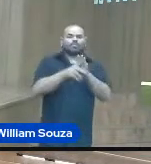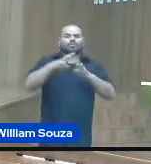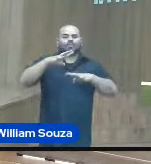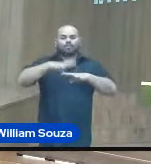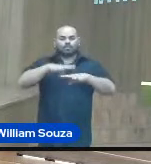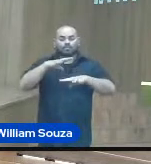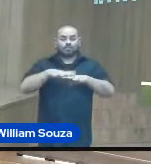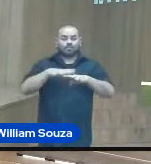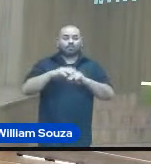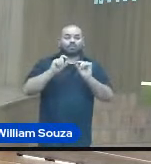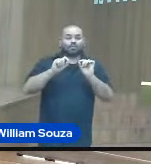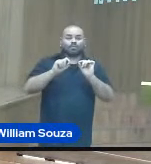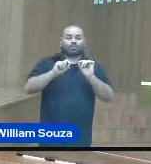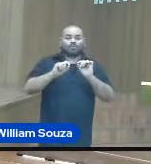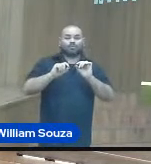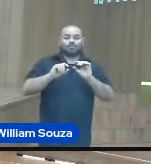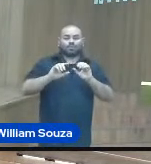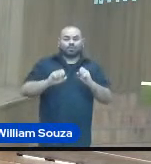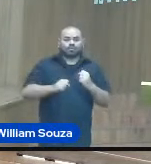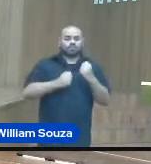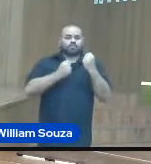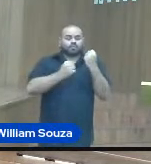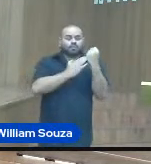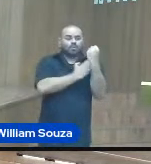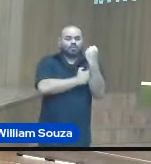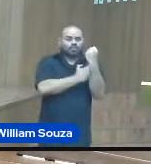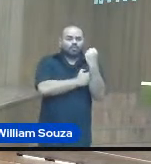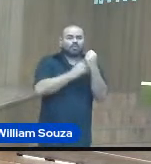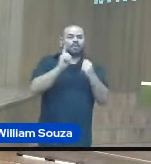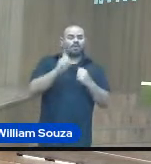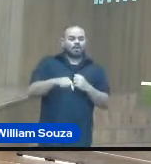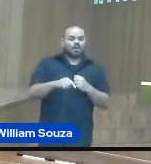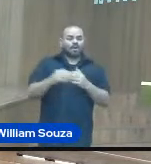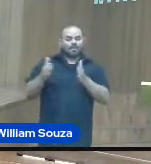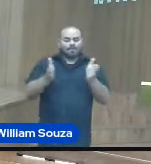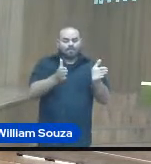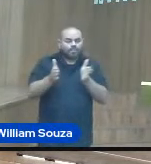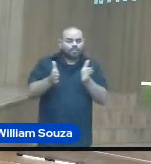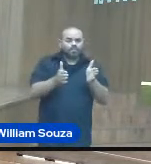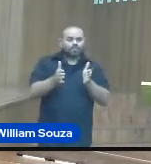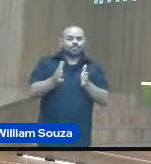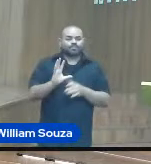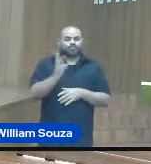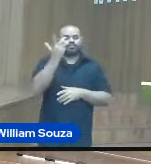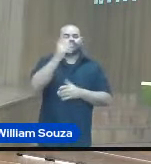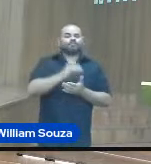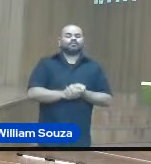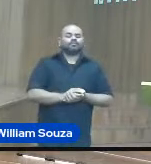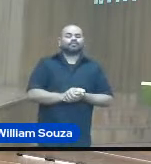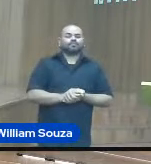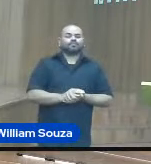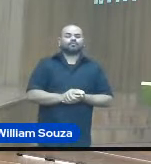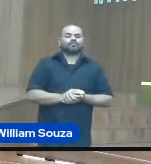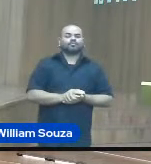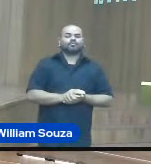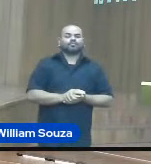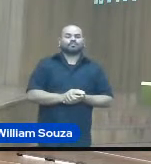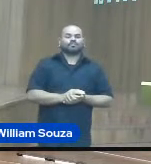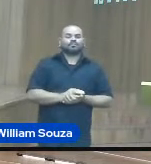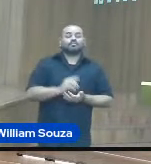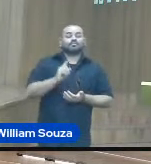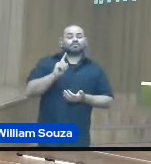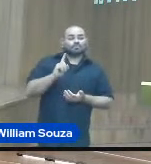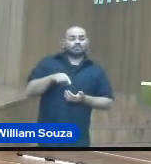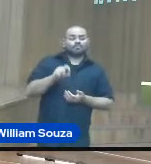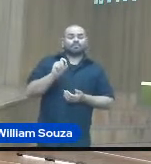muita força durante esse período aí. Entre, aí tem o período entre guerras, entre a